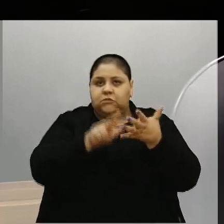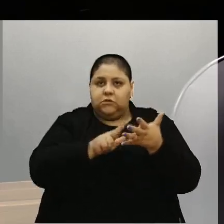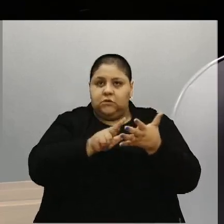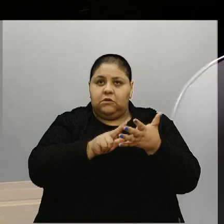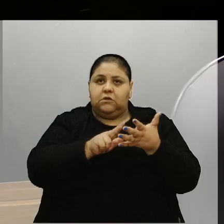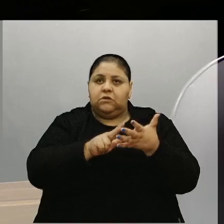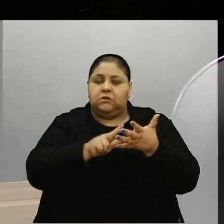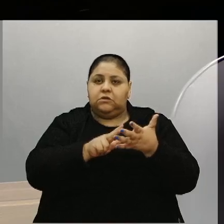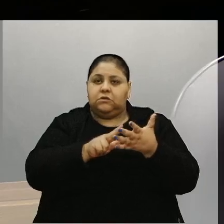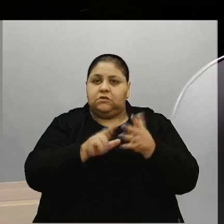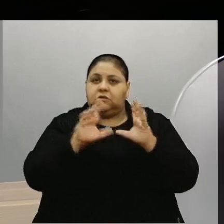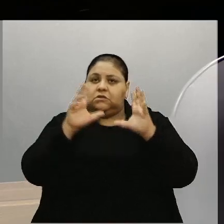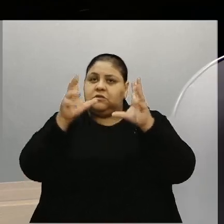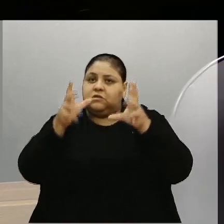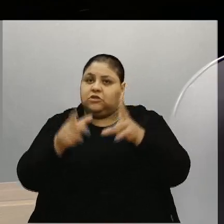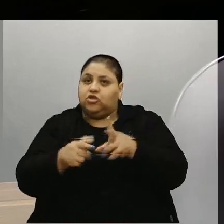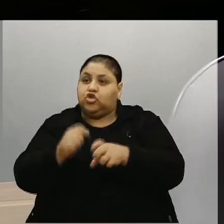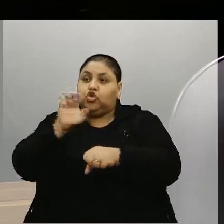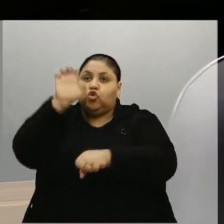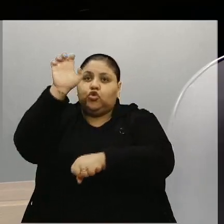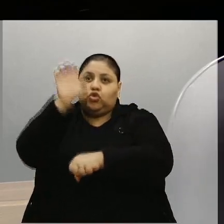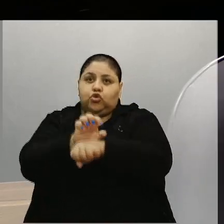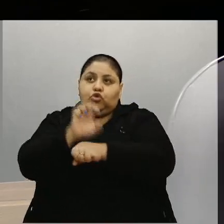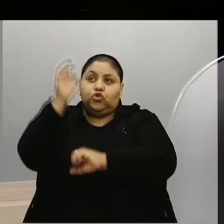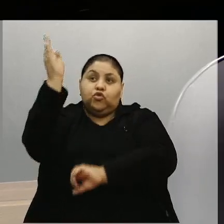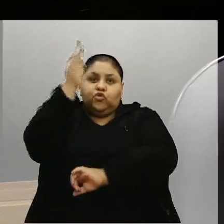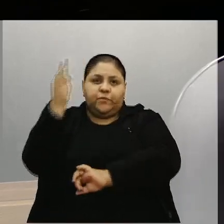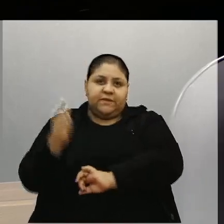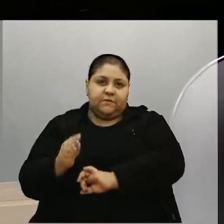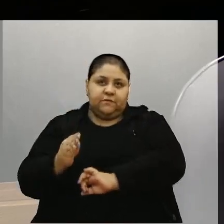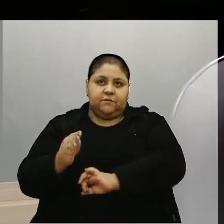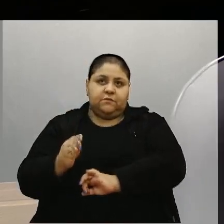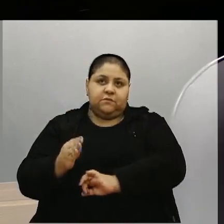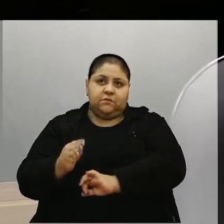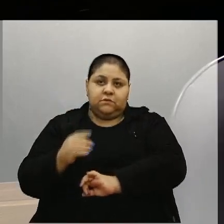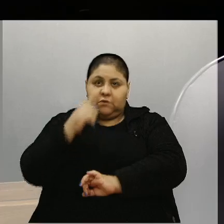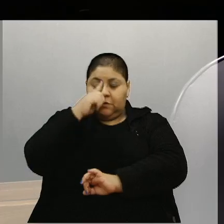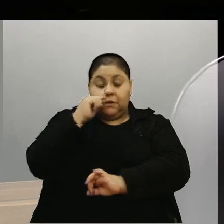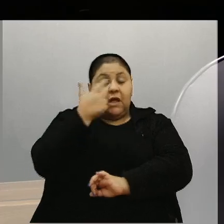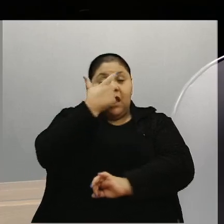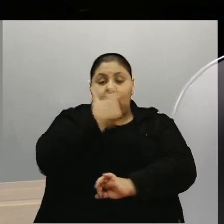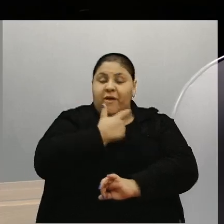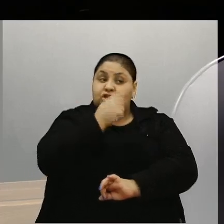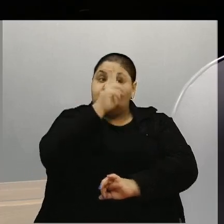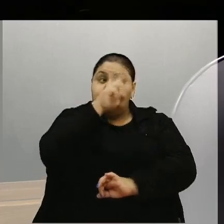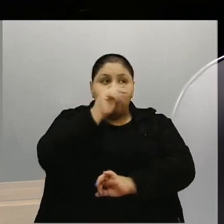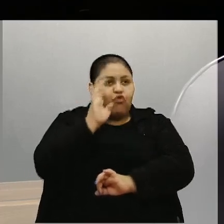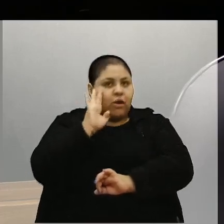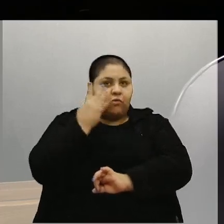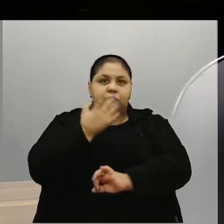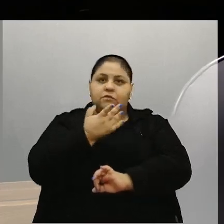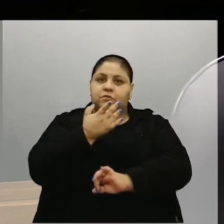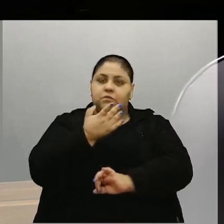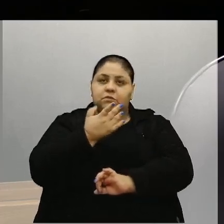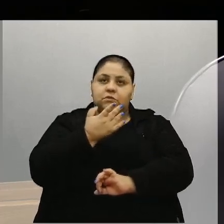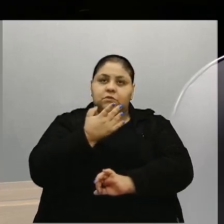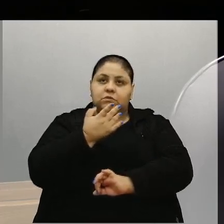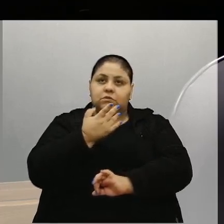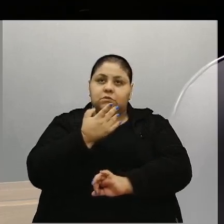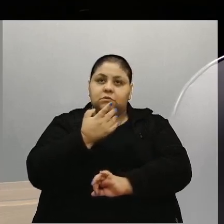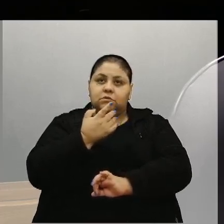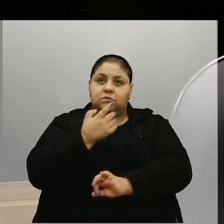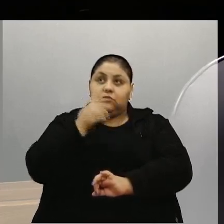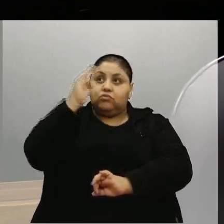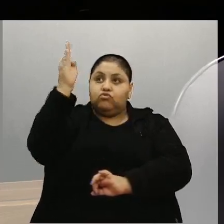de todos os estados do Brasil. Eu acho que isso nunca tinha acontecido na história do nosso